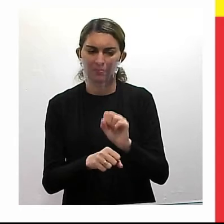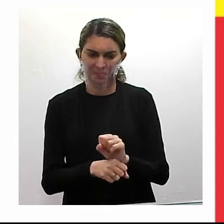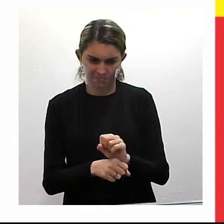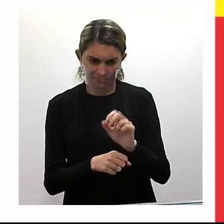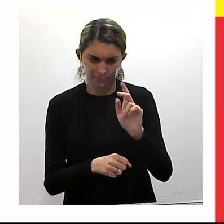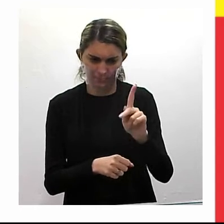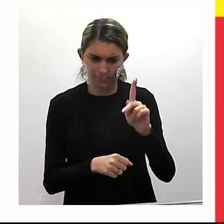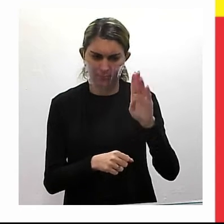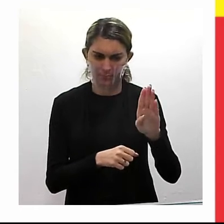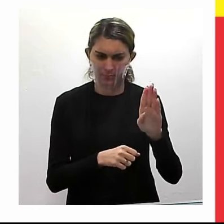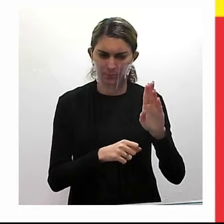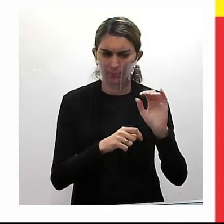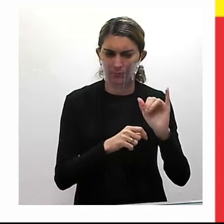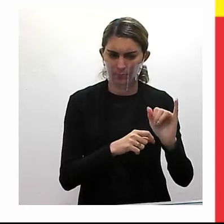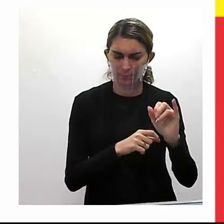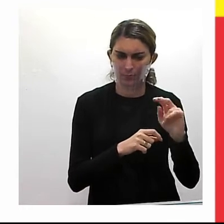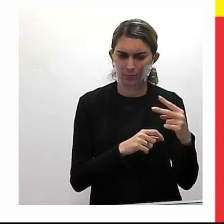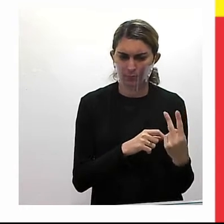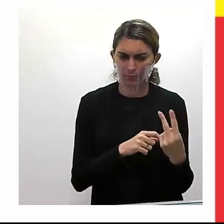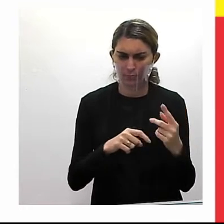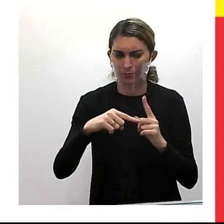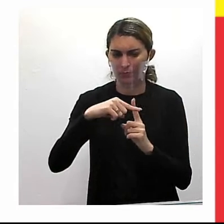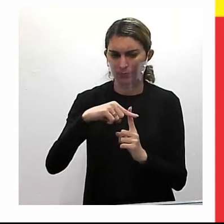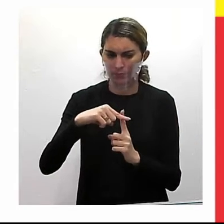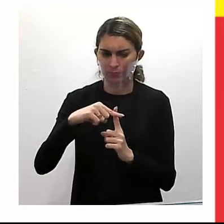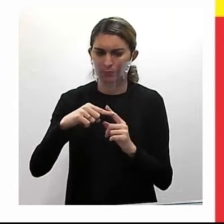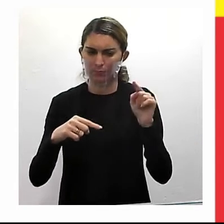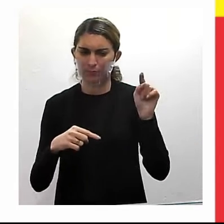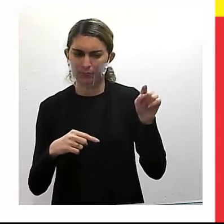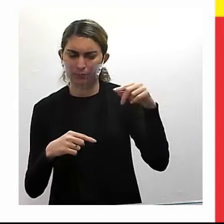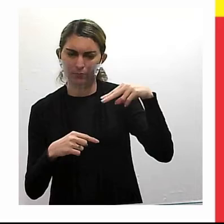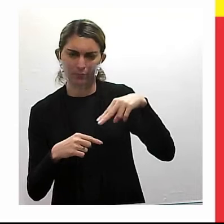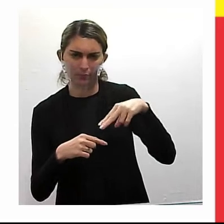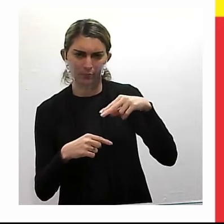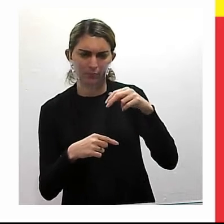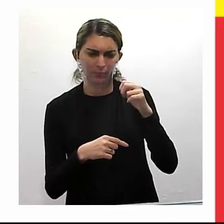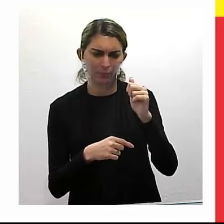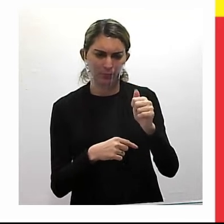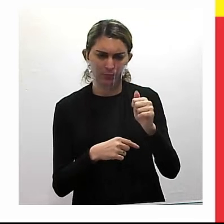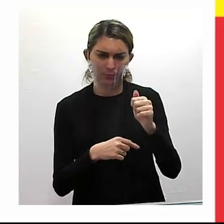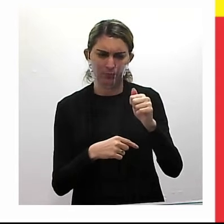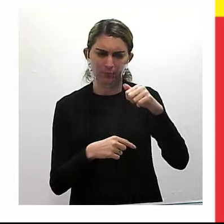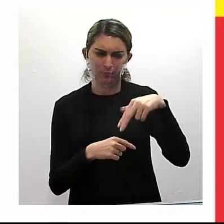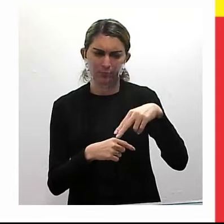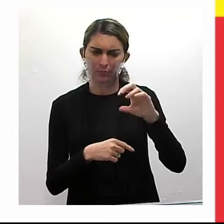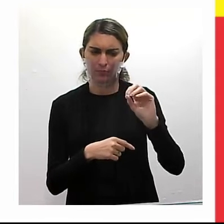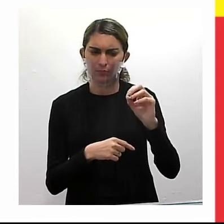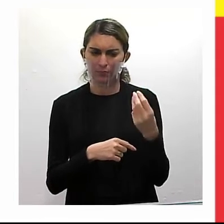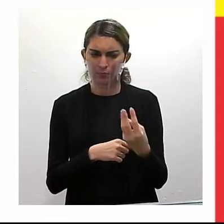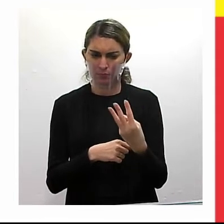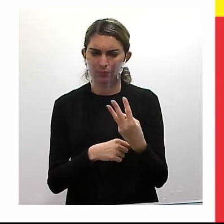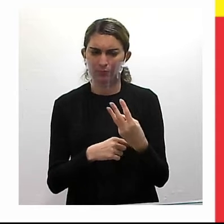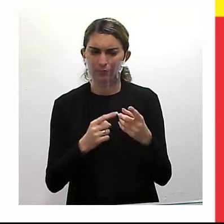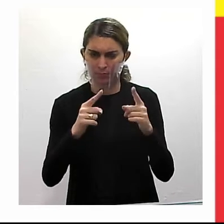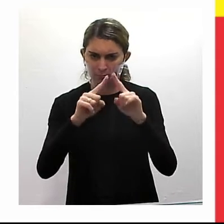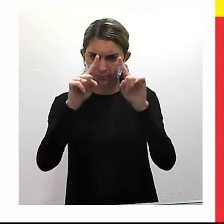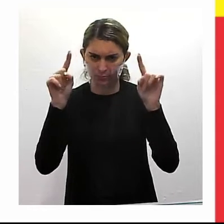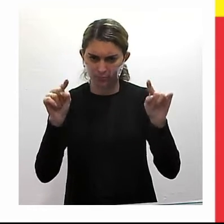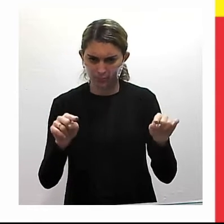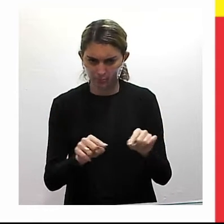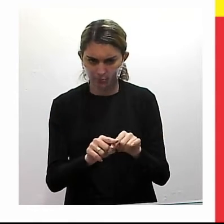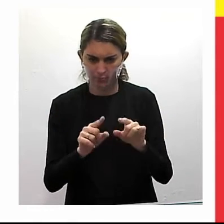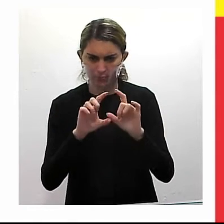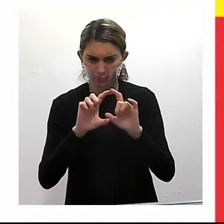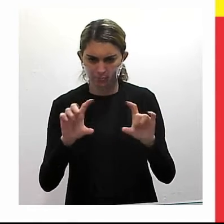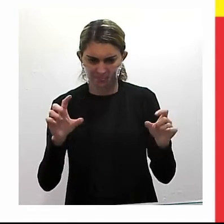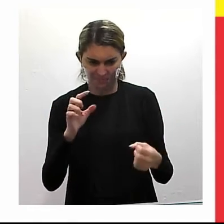aqui, PBI2, mais esse carinha aqui que não me serve para nada no processo, tá? Esse é o carinha que